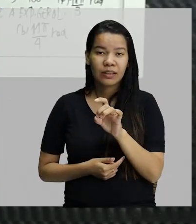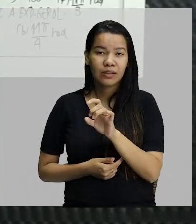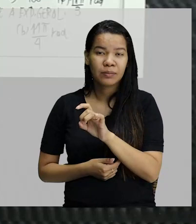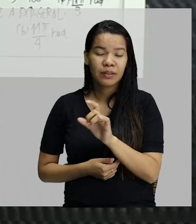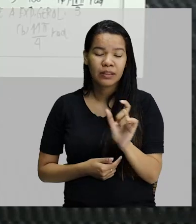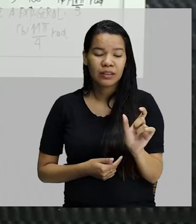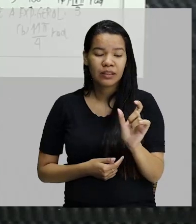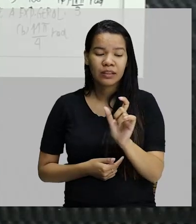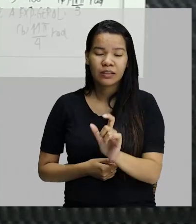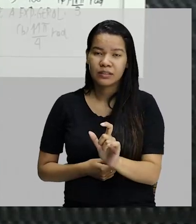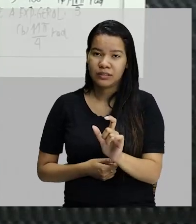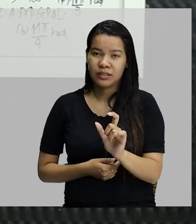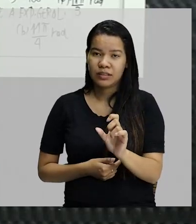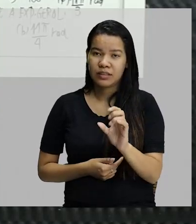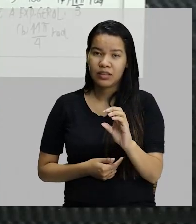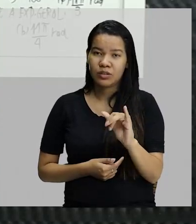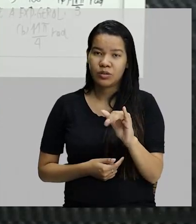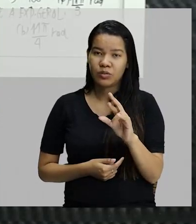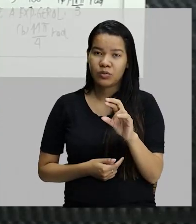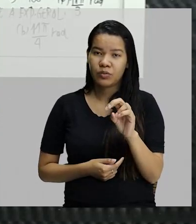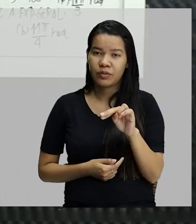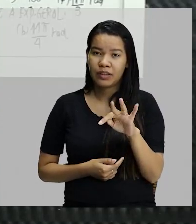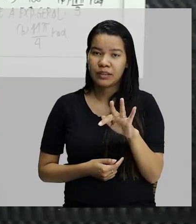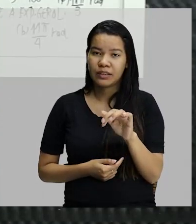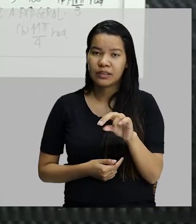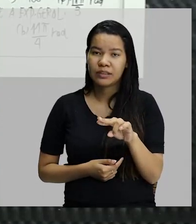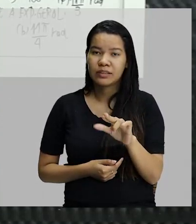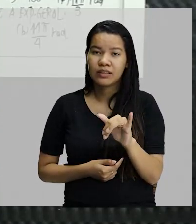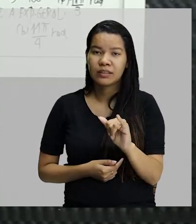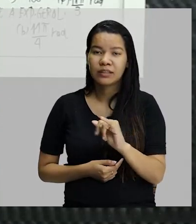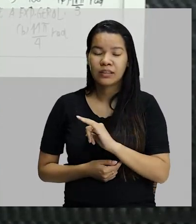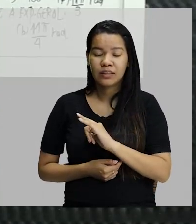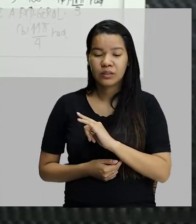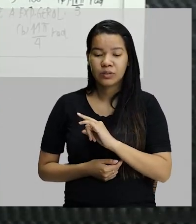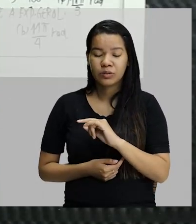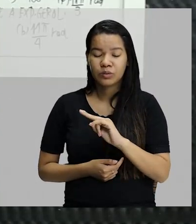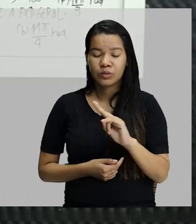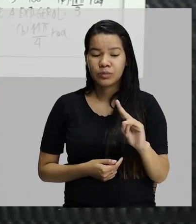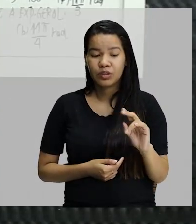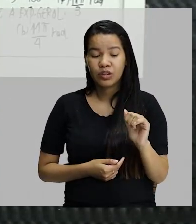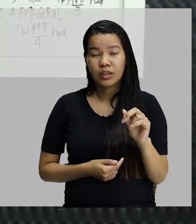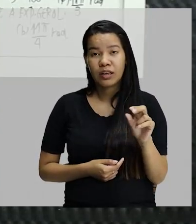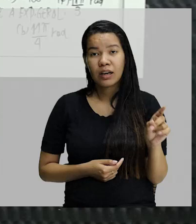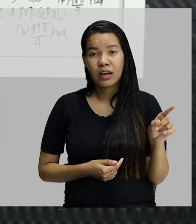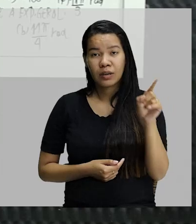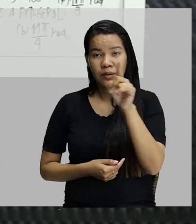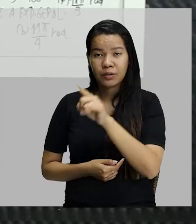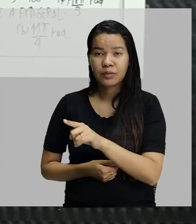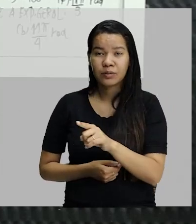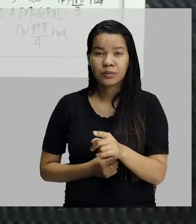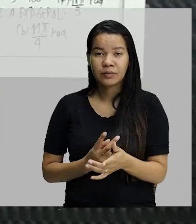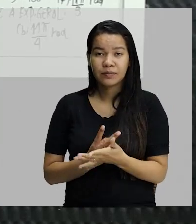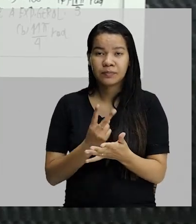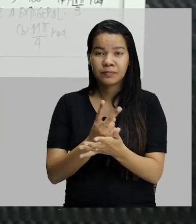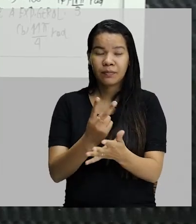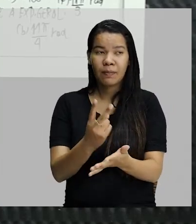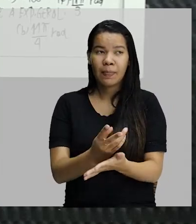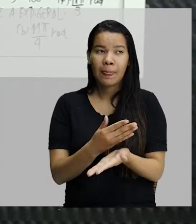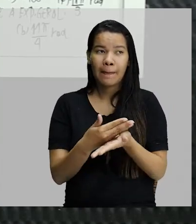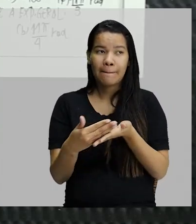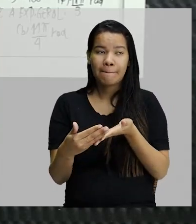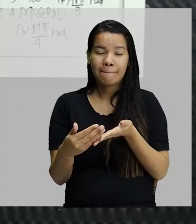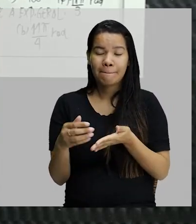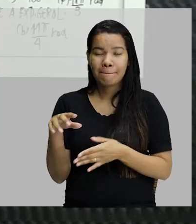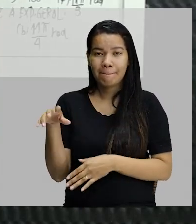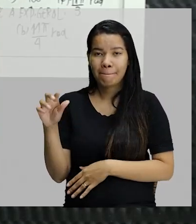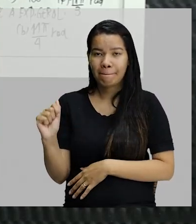pedaço dessa circunferência é chamada de arco, não é verdade? E os arcos aqui, elas sempre começam nesse ponto